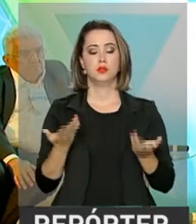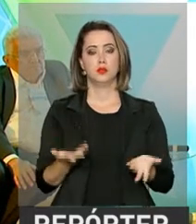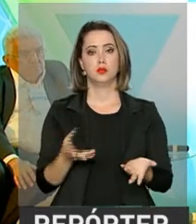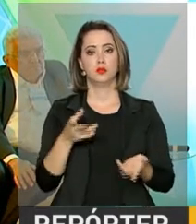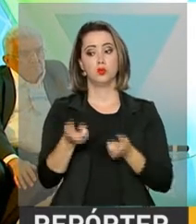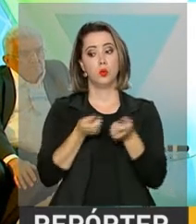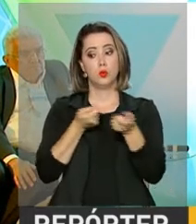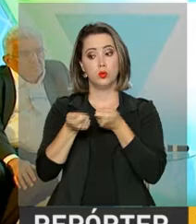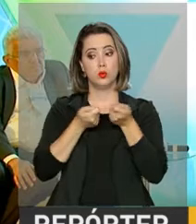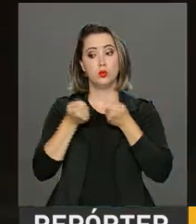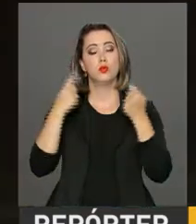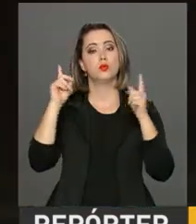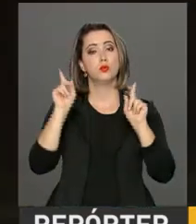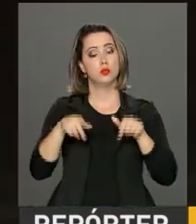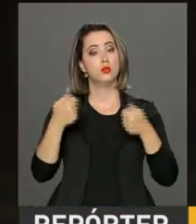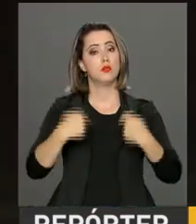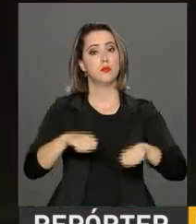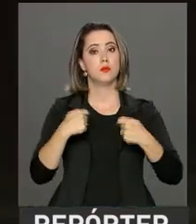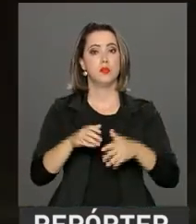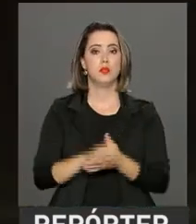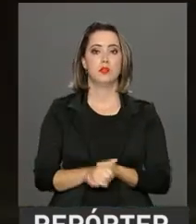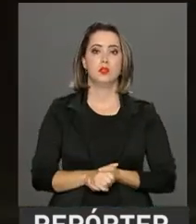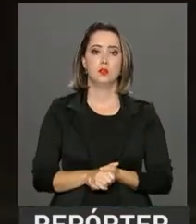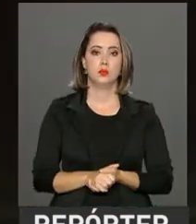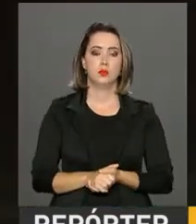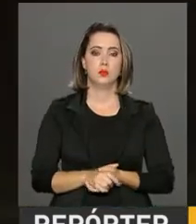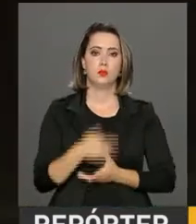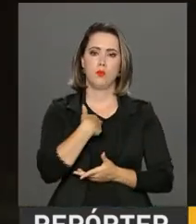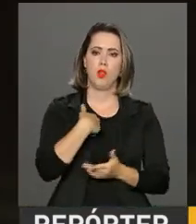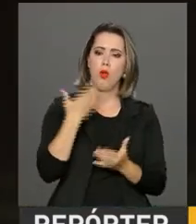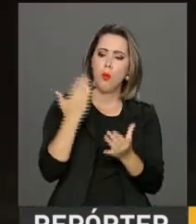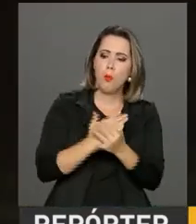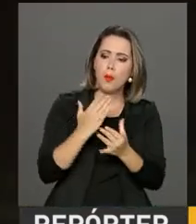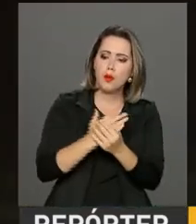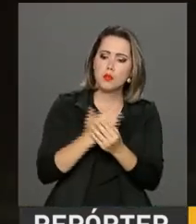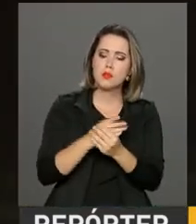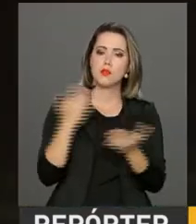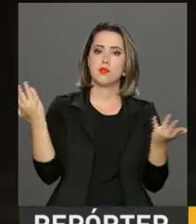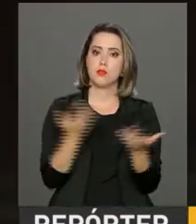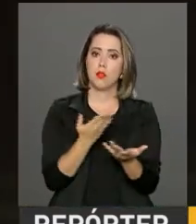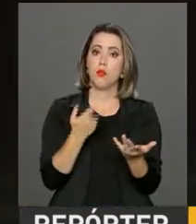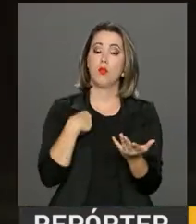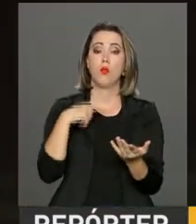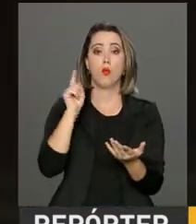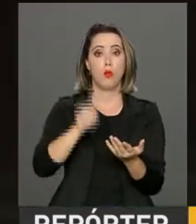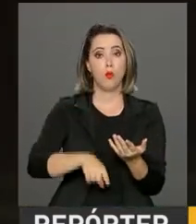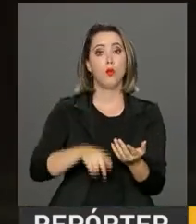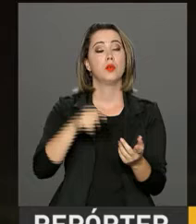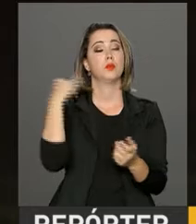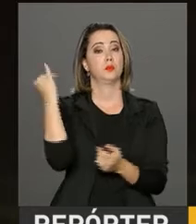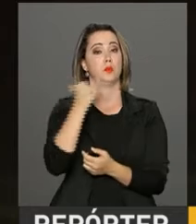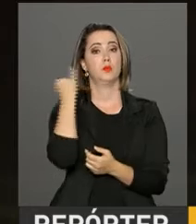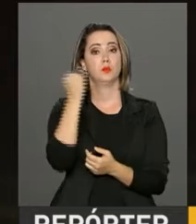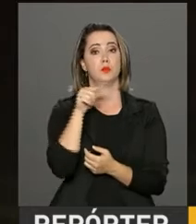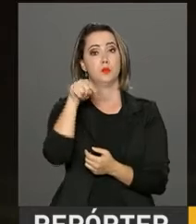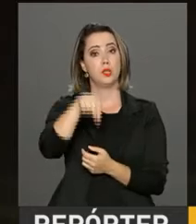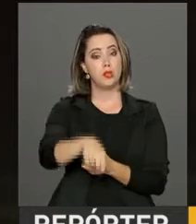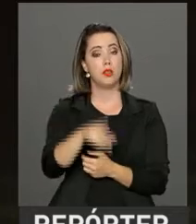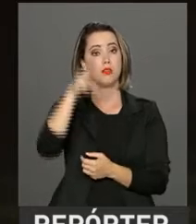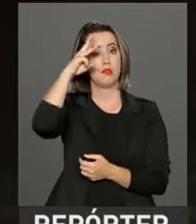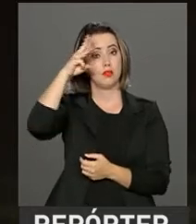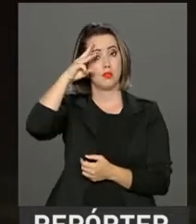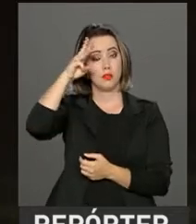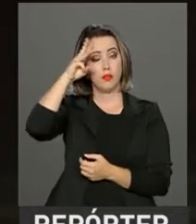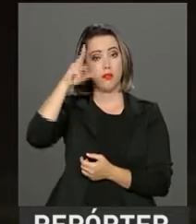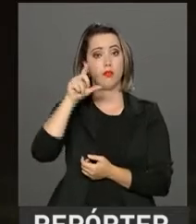os ajustes são necessários. A tramitação da reforma da Previdência entra agora numa etapa decisiva. Nesta